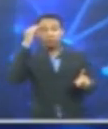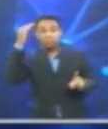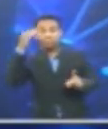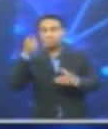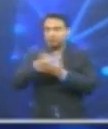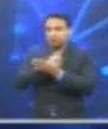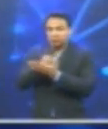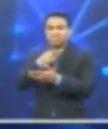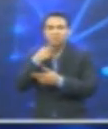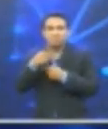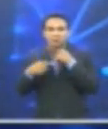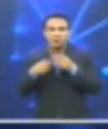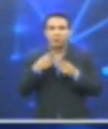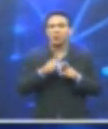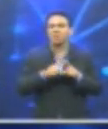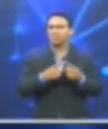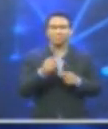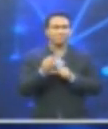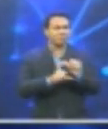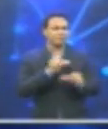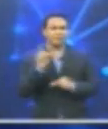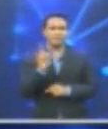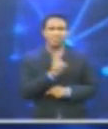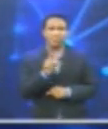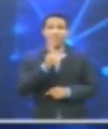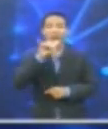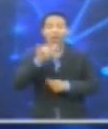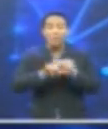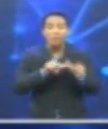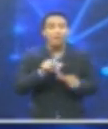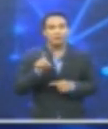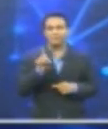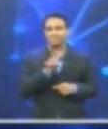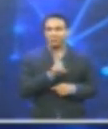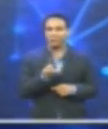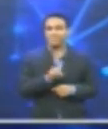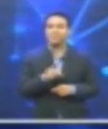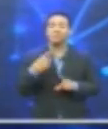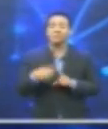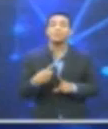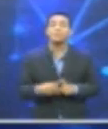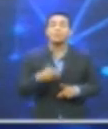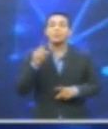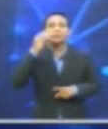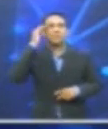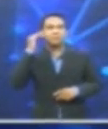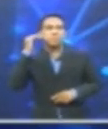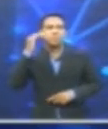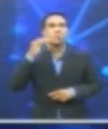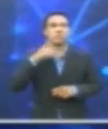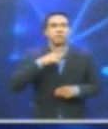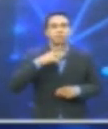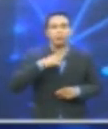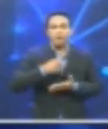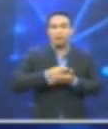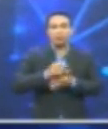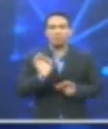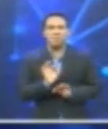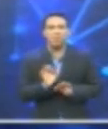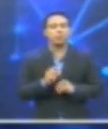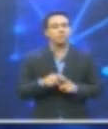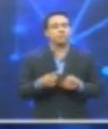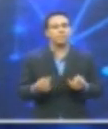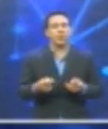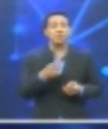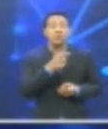ninguém, não mudou nem vai mudar, deputado, e nem a mudança. Que está mais maduro, está mais radical, e tentou, com o seu